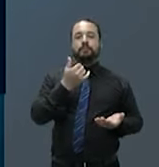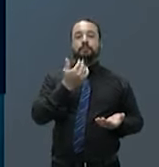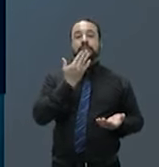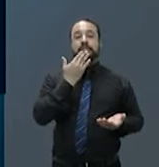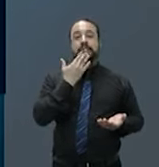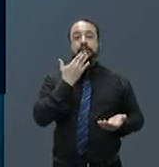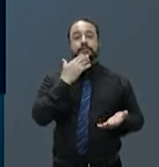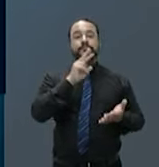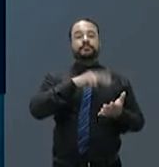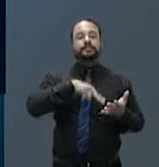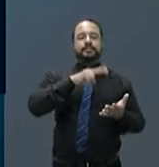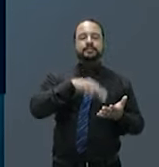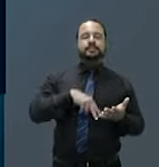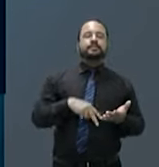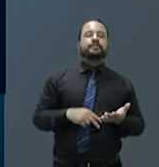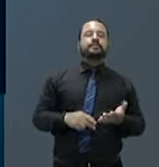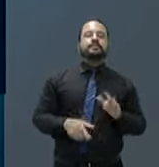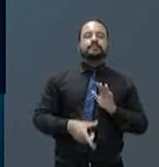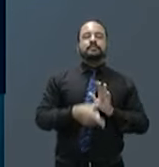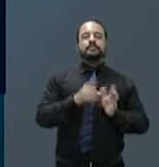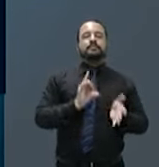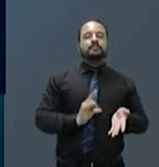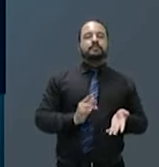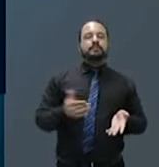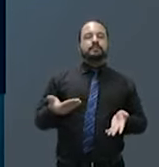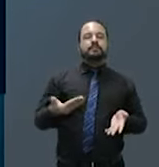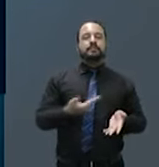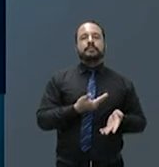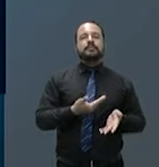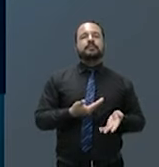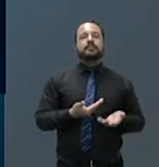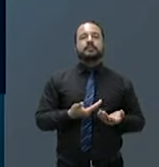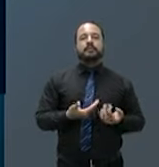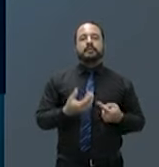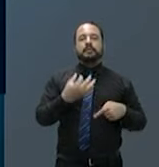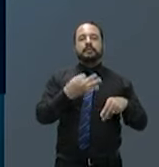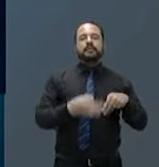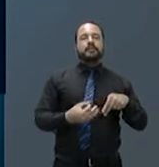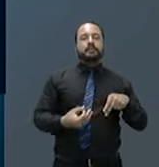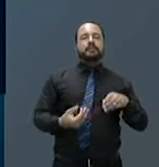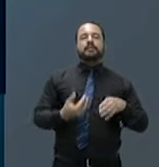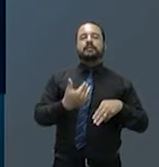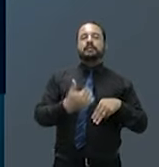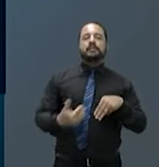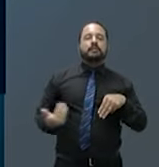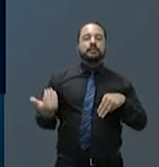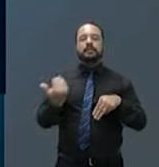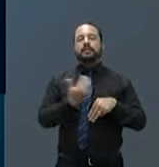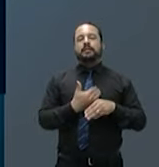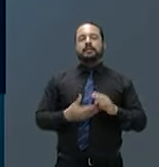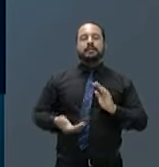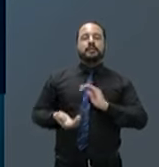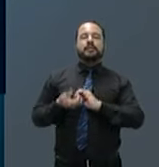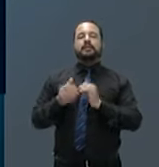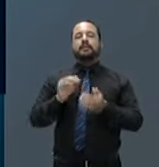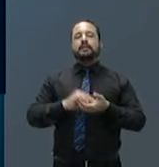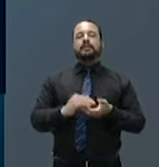Vossa Excelência tem a palavra. Obrigada, senhora presidente. Cumprimento todos os meus colegas